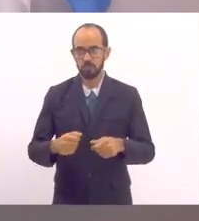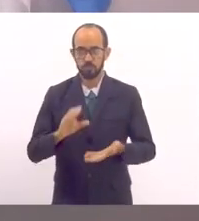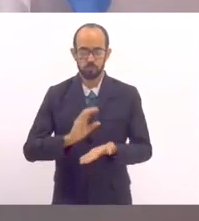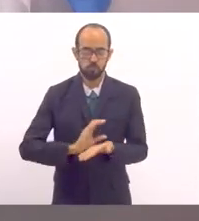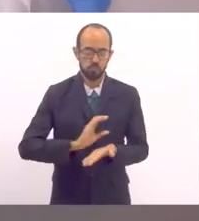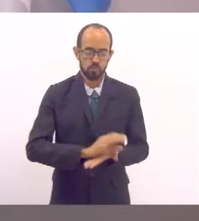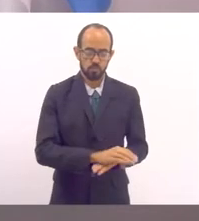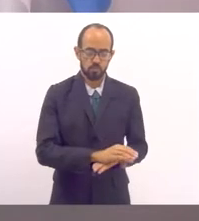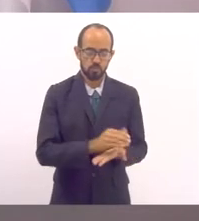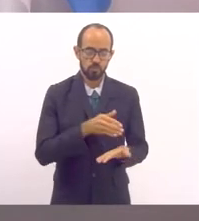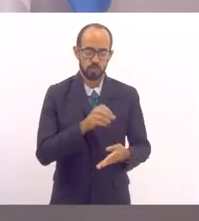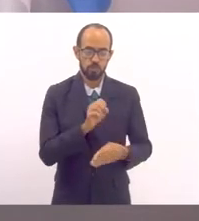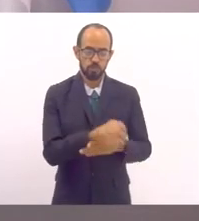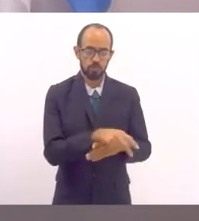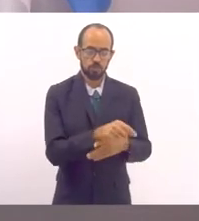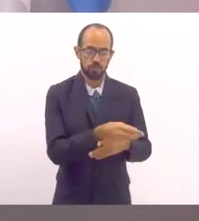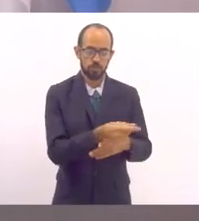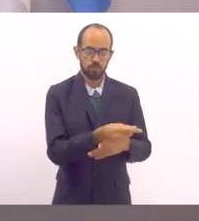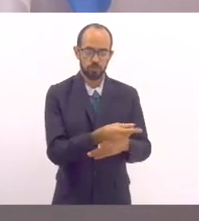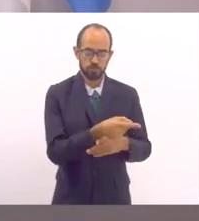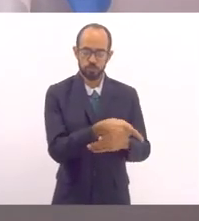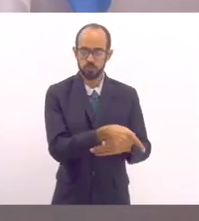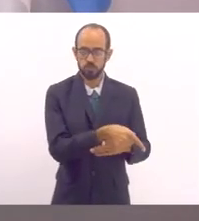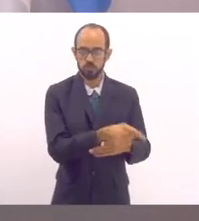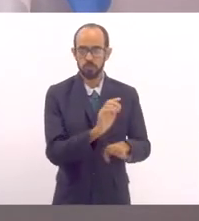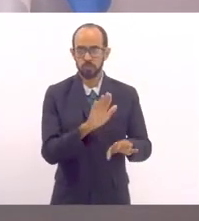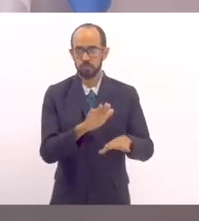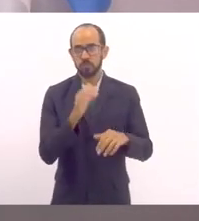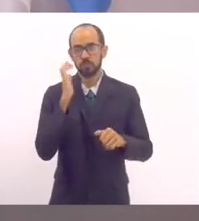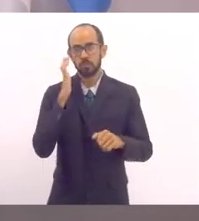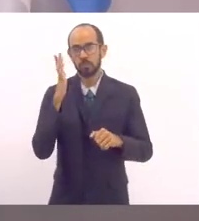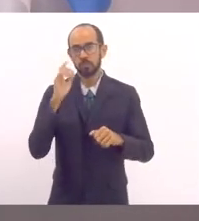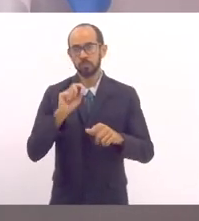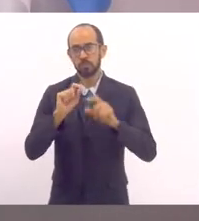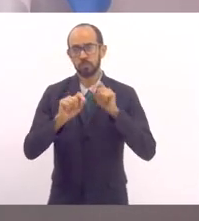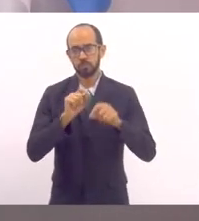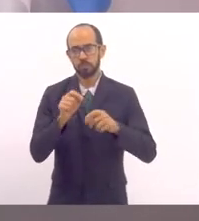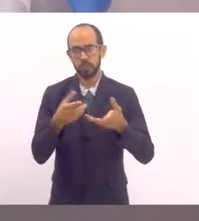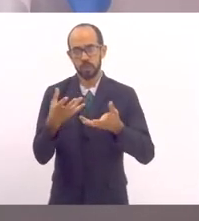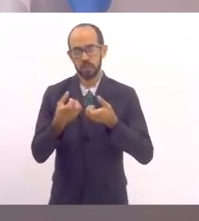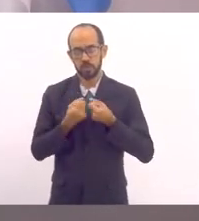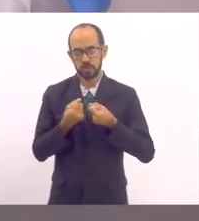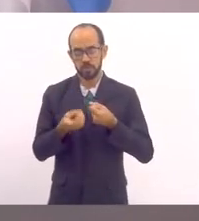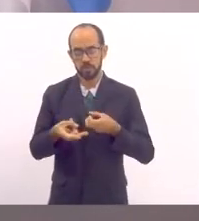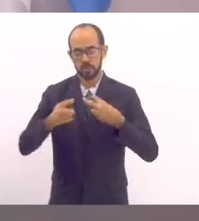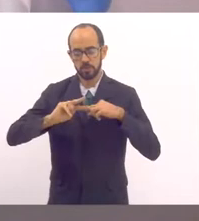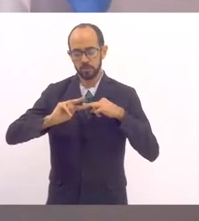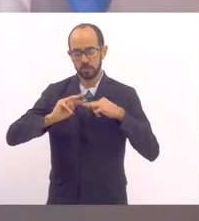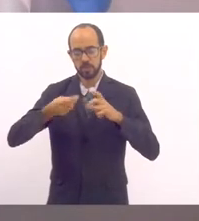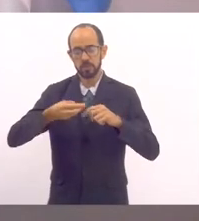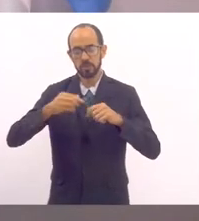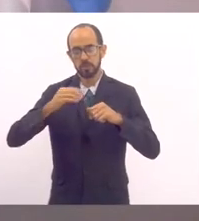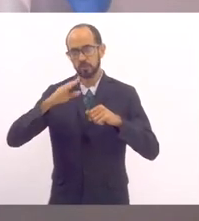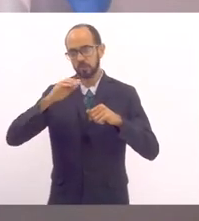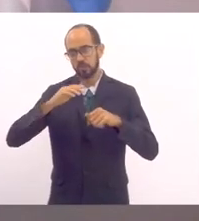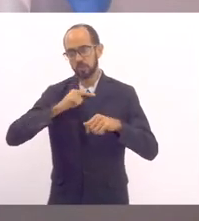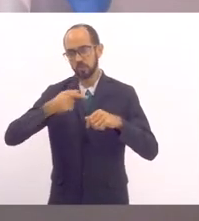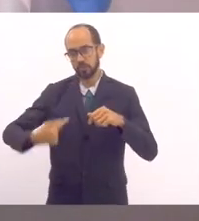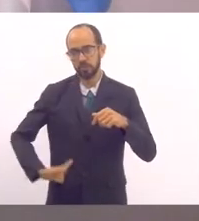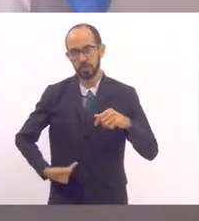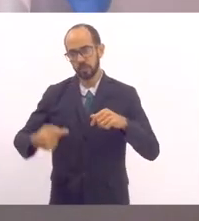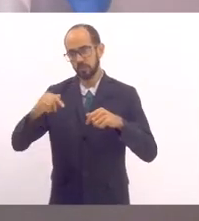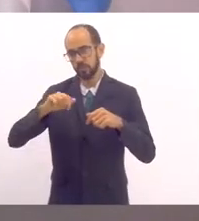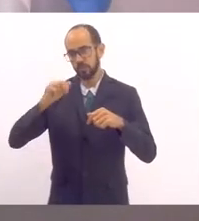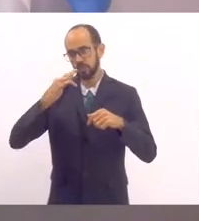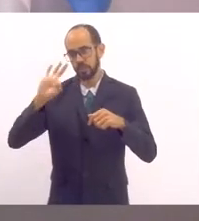recursos. Porém, ele facilita a receber transferências tanto da União como de agentes privados